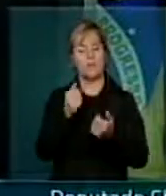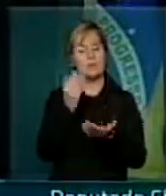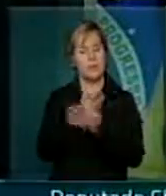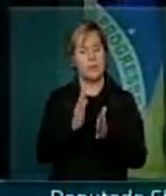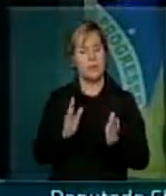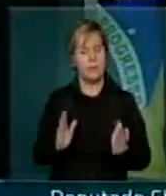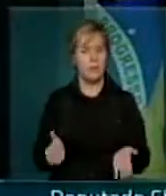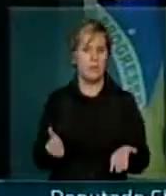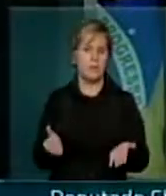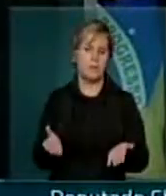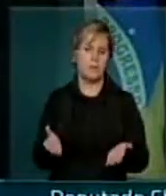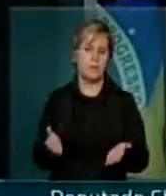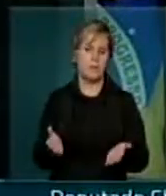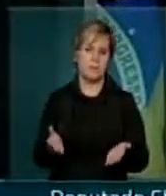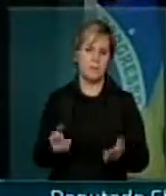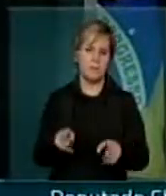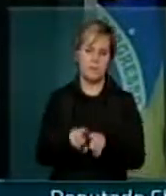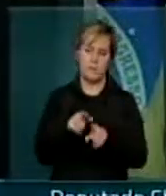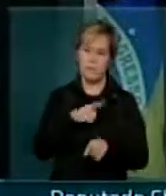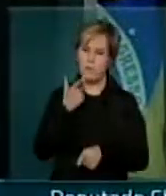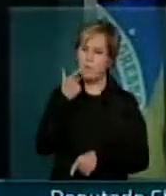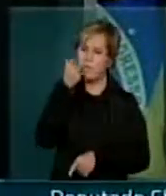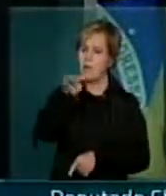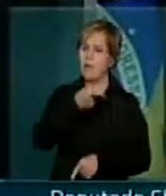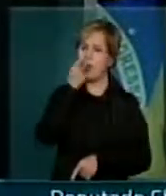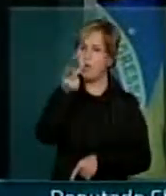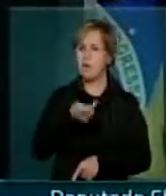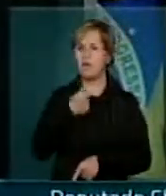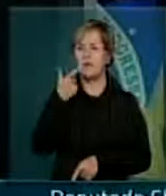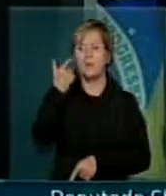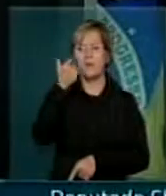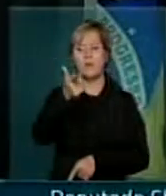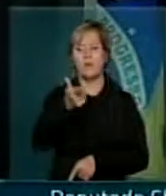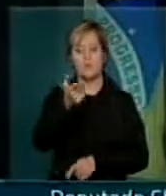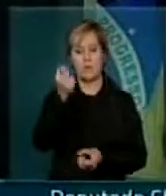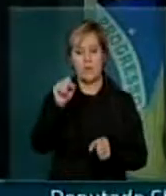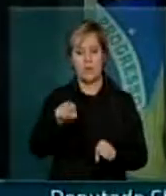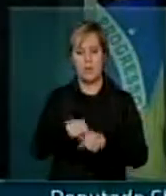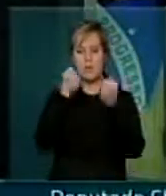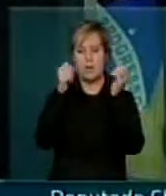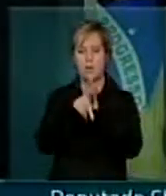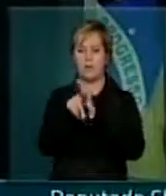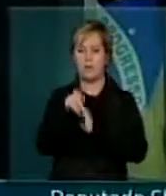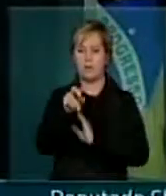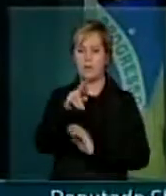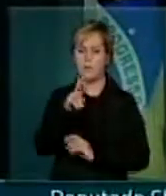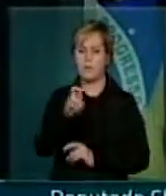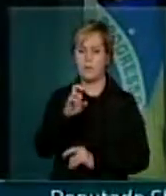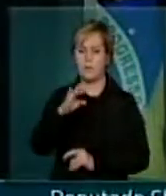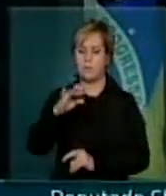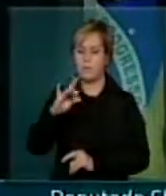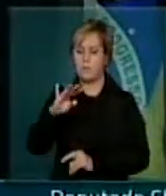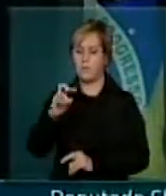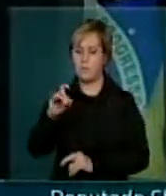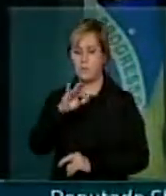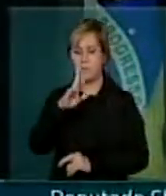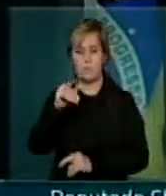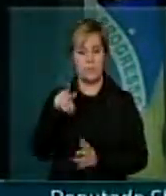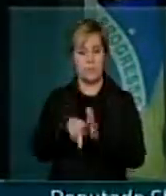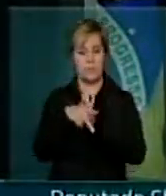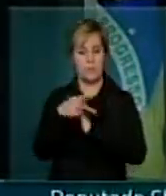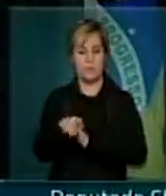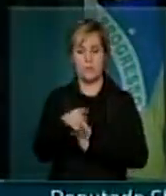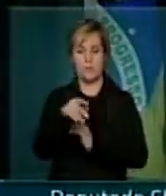outra falácia, que é a quebra da Previdência. A Previdência faz parte da Seguridade